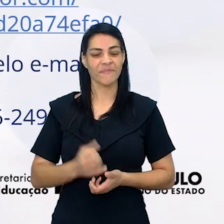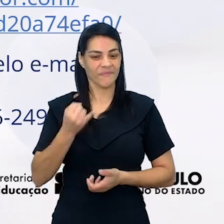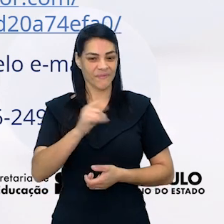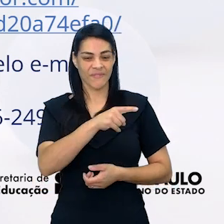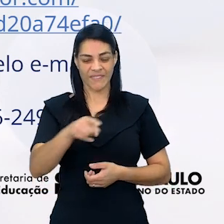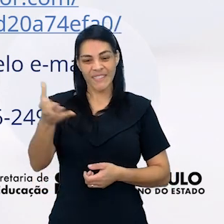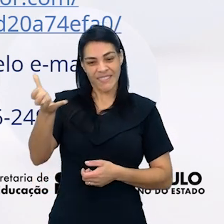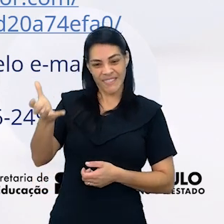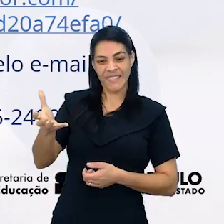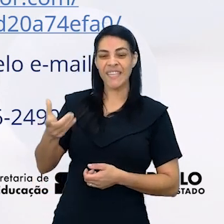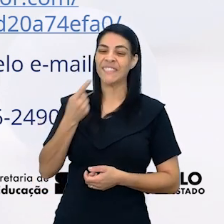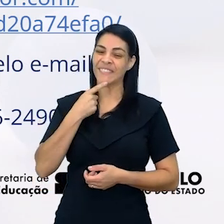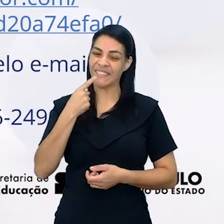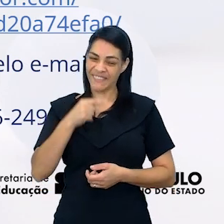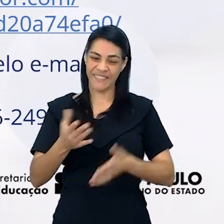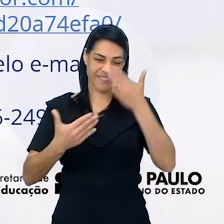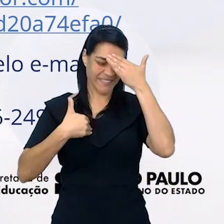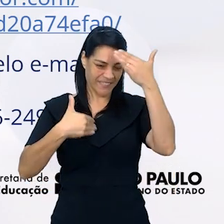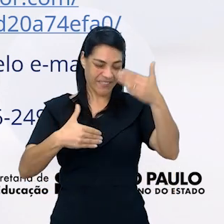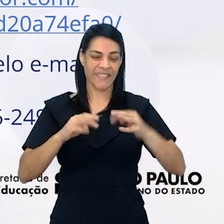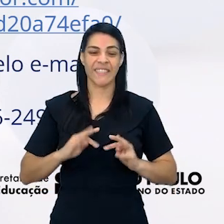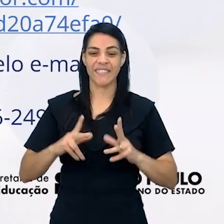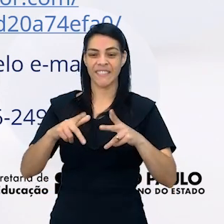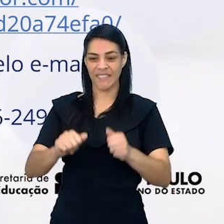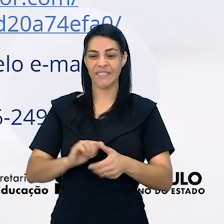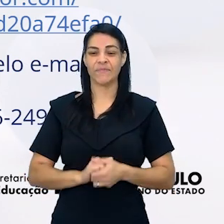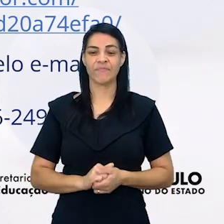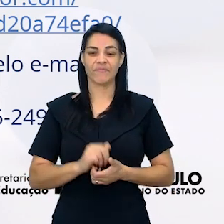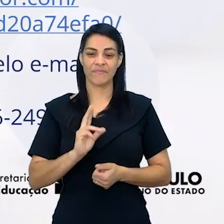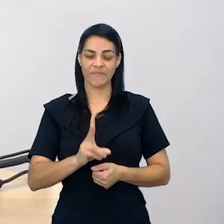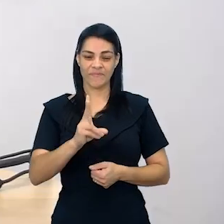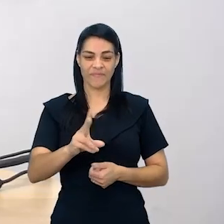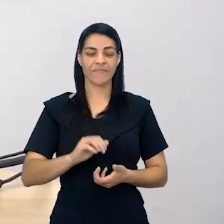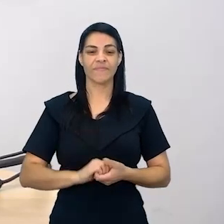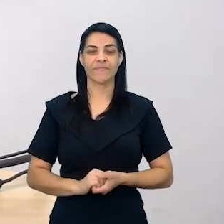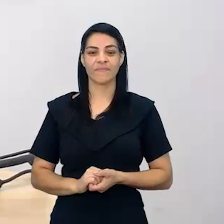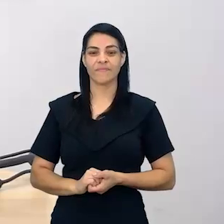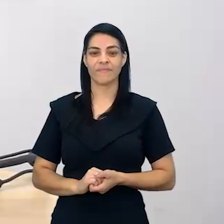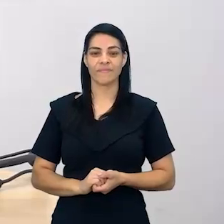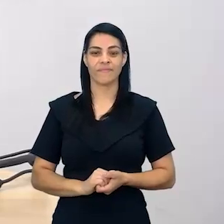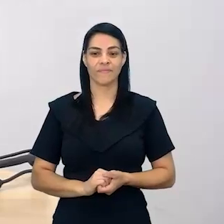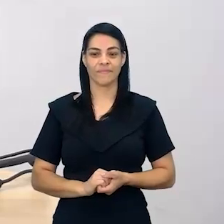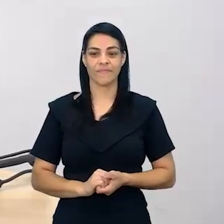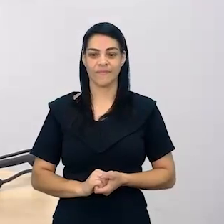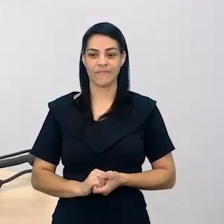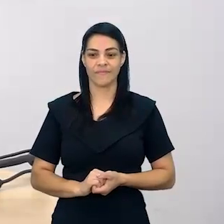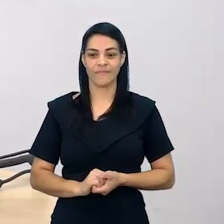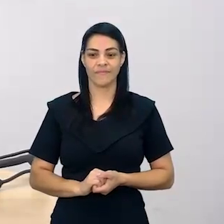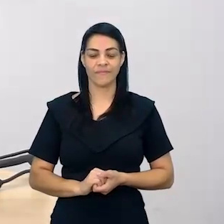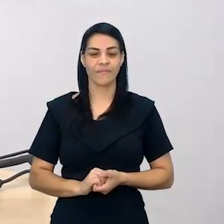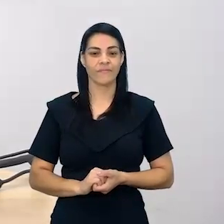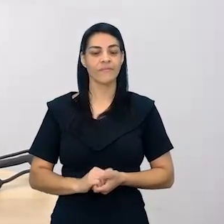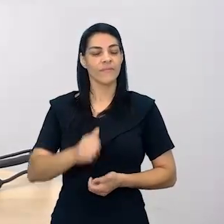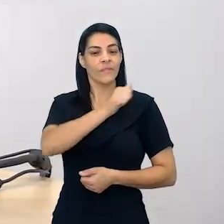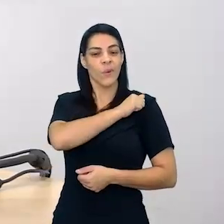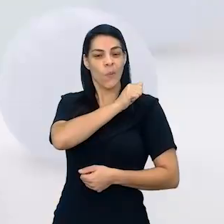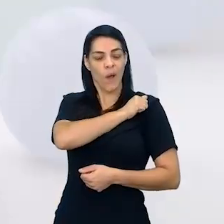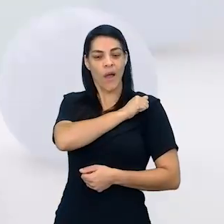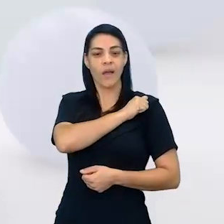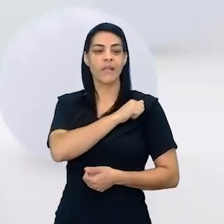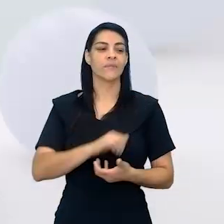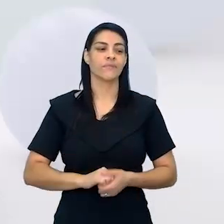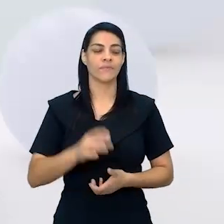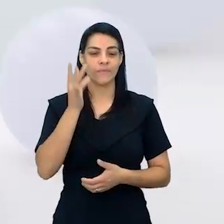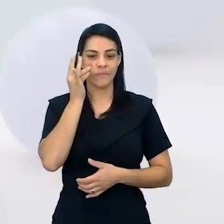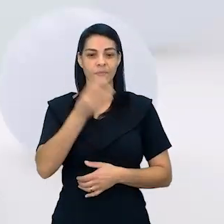alguma coisa muito obrigada obrigada produção continuando então tamo aí então aluno presente prova